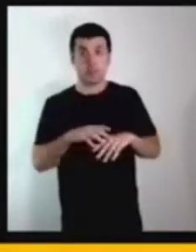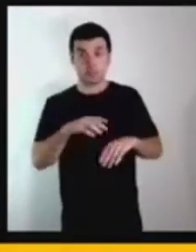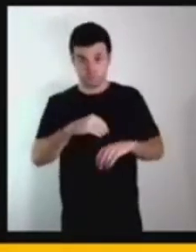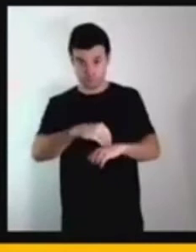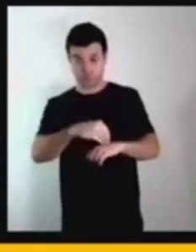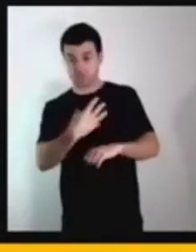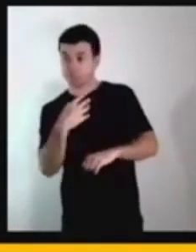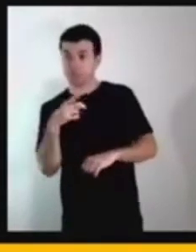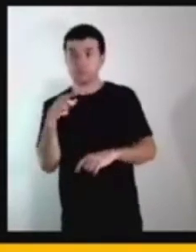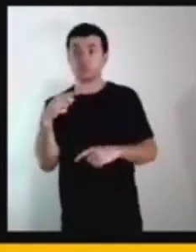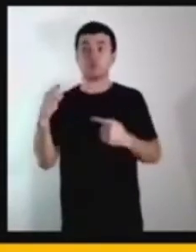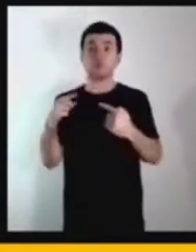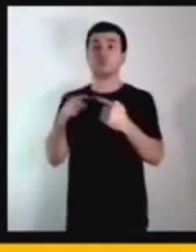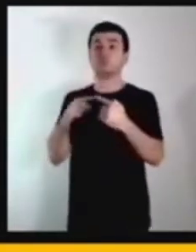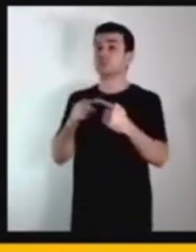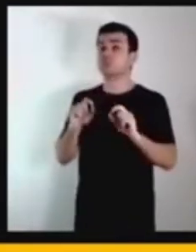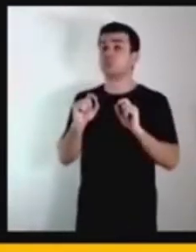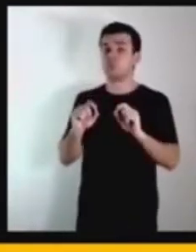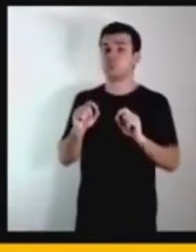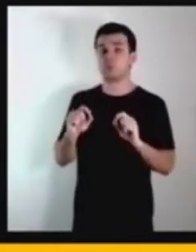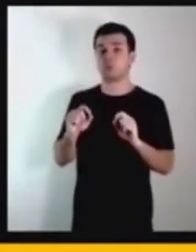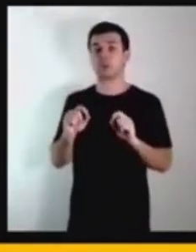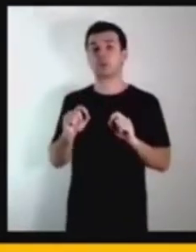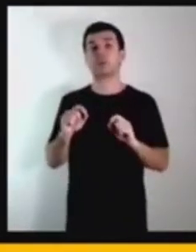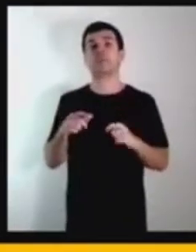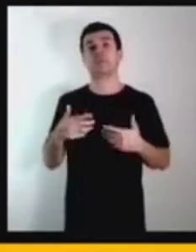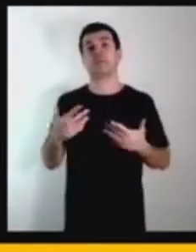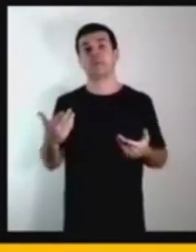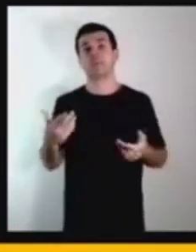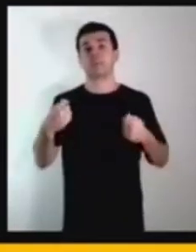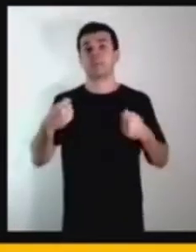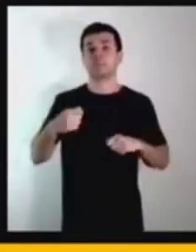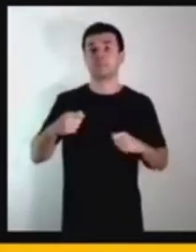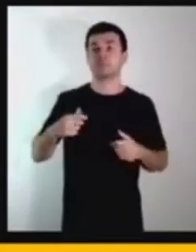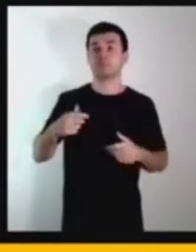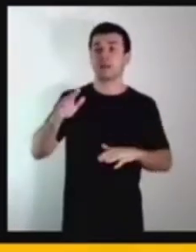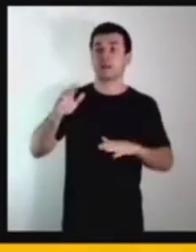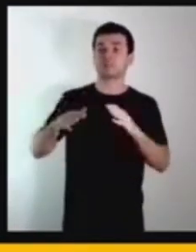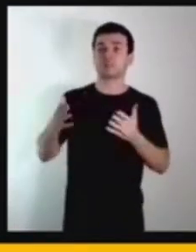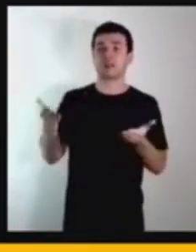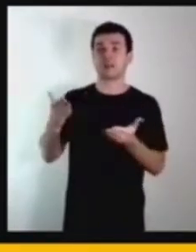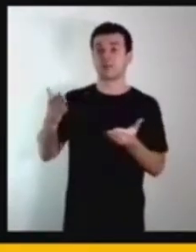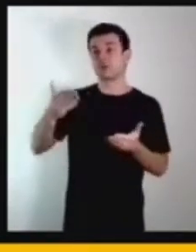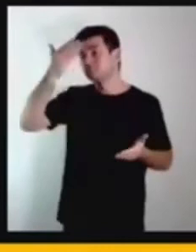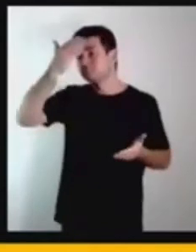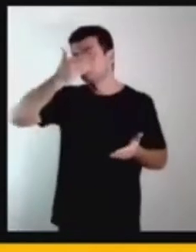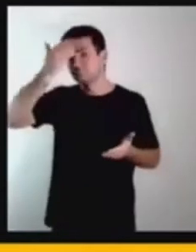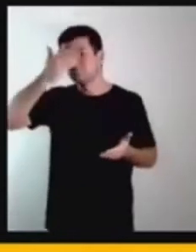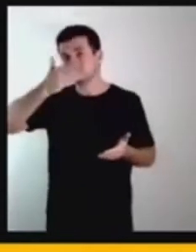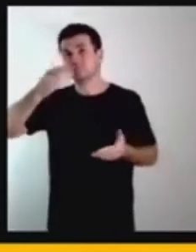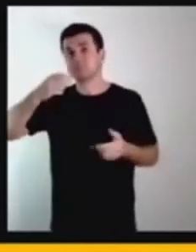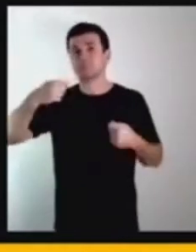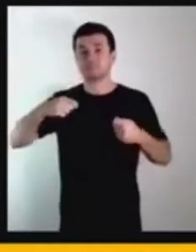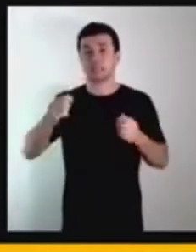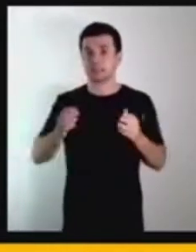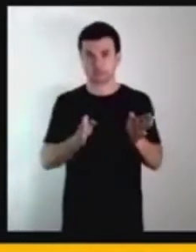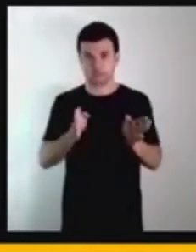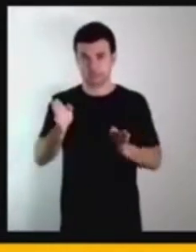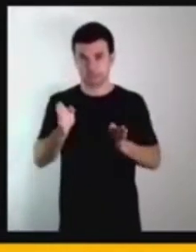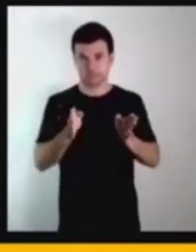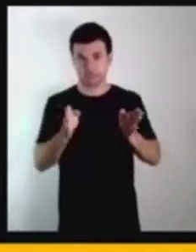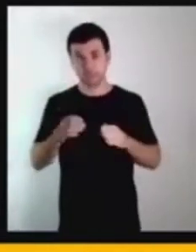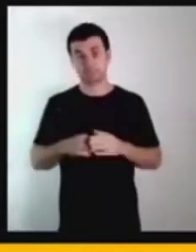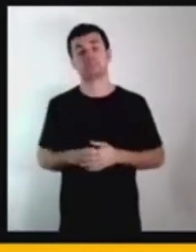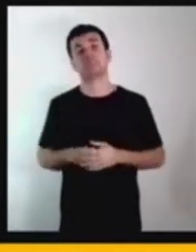Eu tinha uma missão que era de falar um pouco mais sobre esse mundo que não é visível, sobre acessibilizar. E a